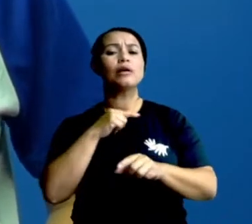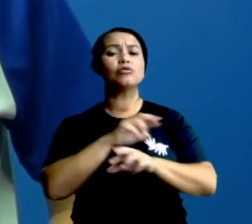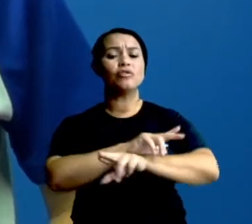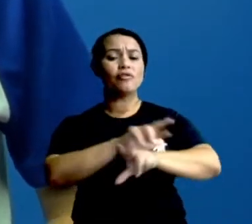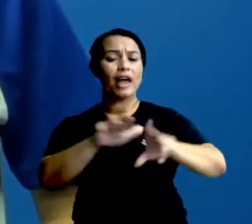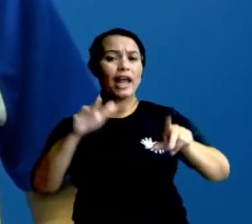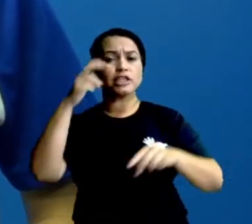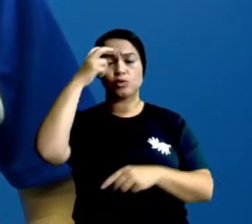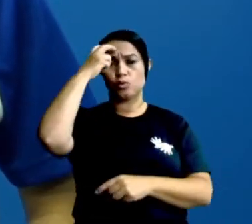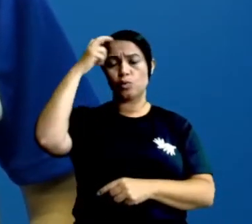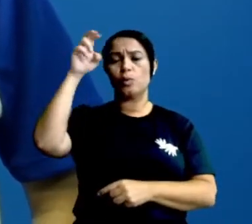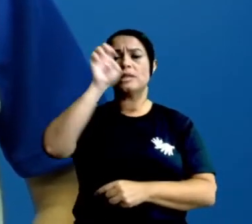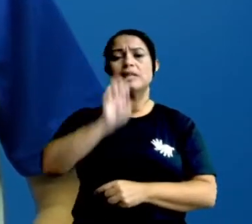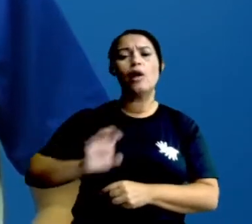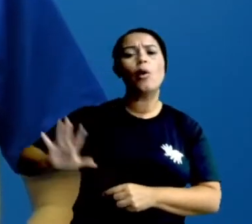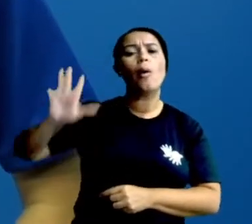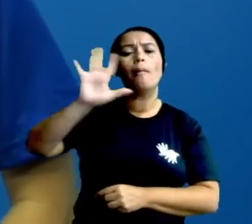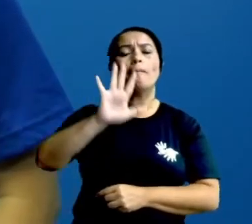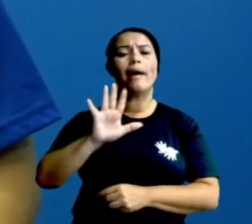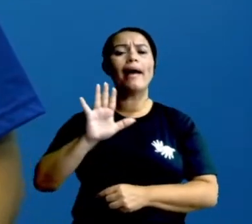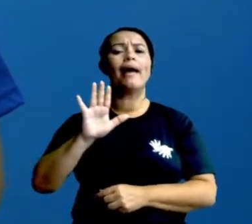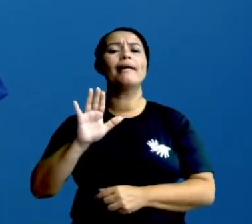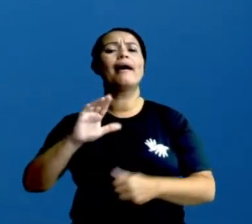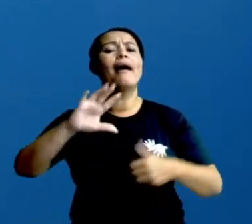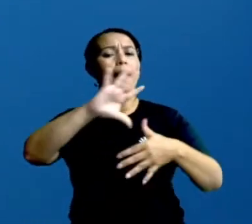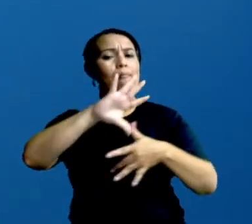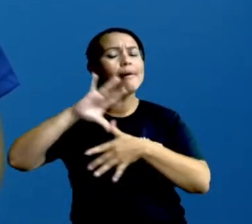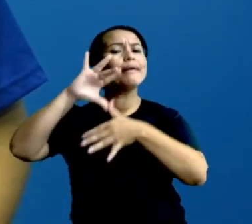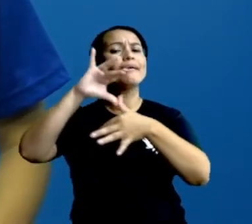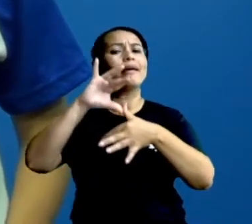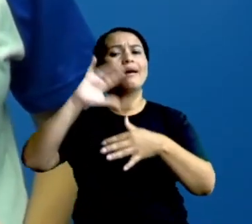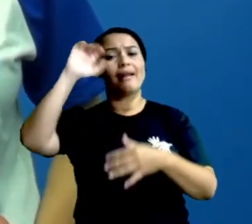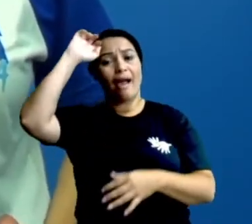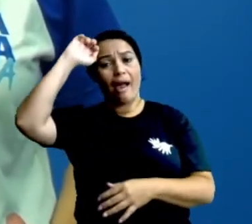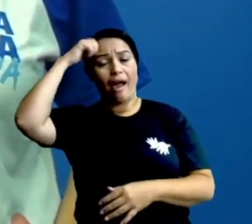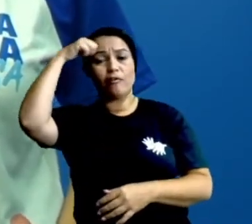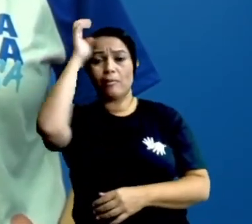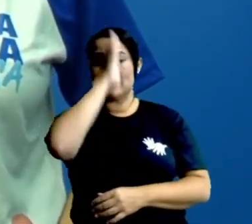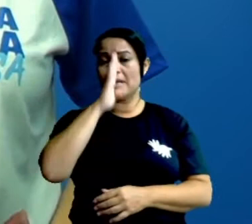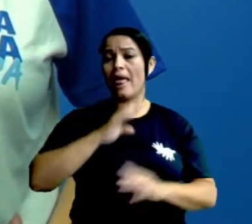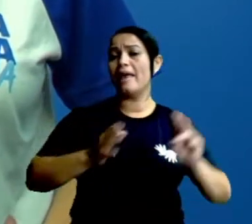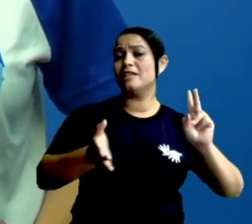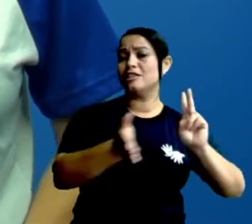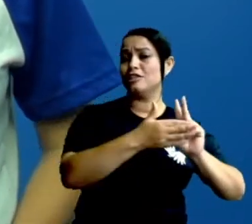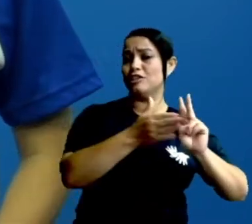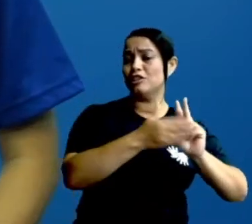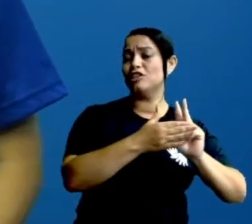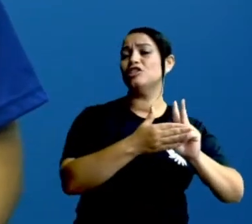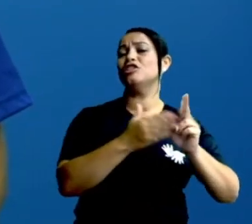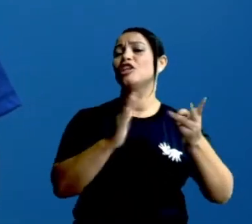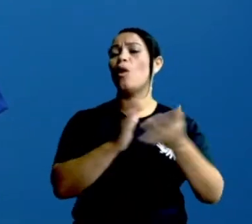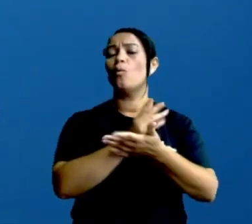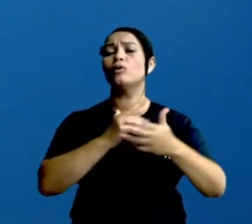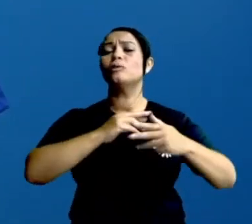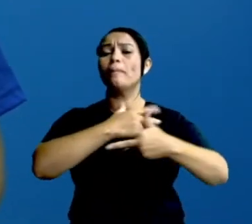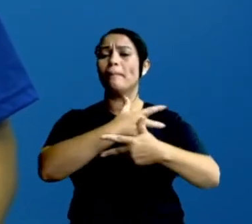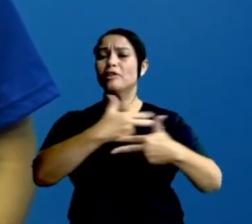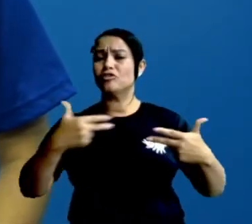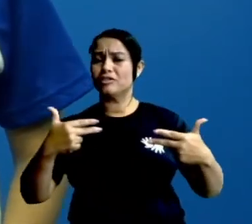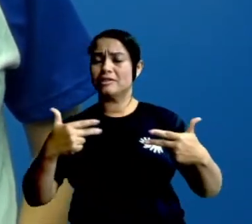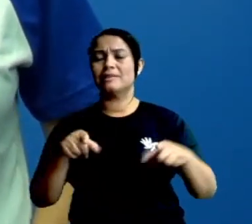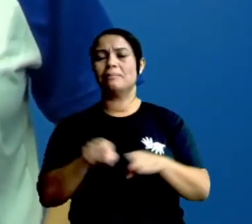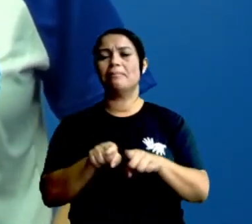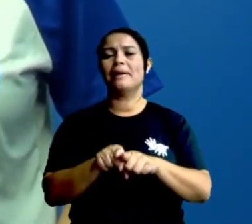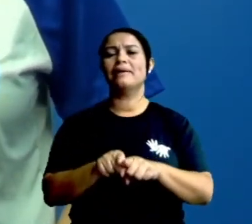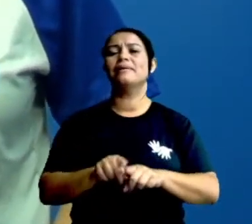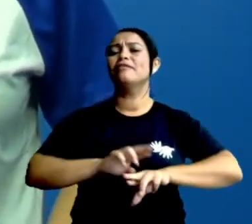culturas, europeias, latino-americanas, afro-brasileiras, indígenas, ciganas, mestiças e